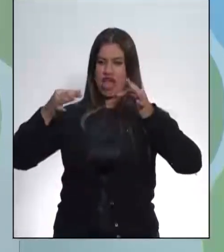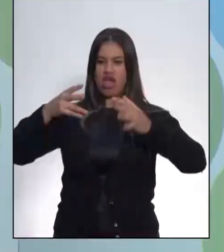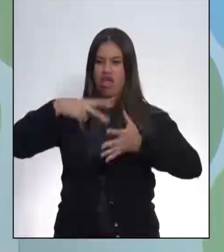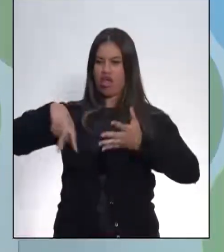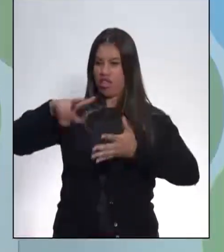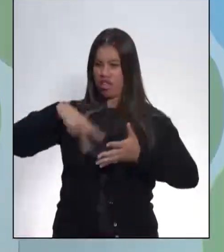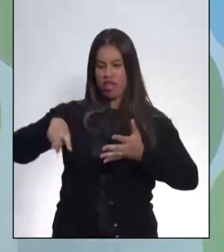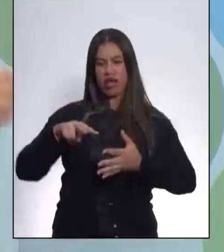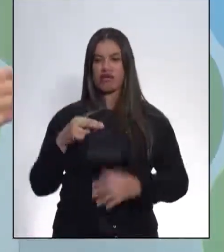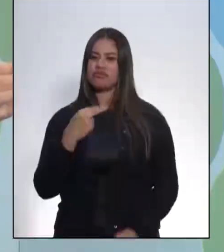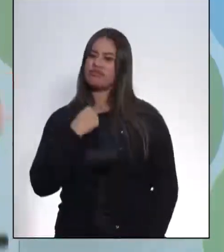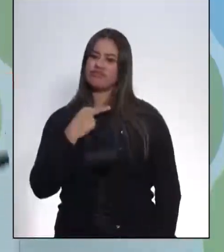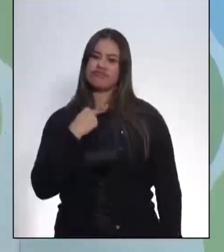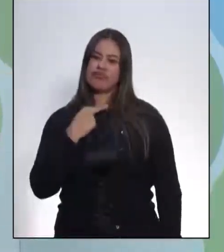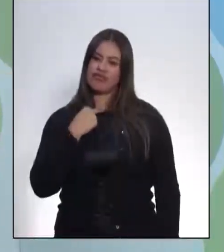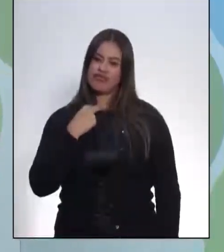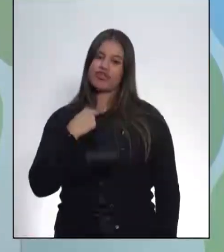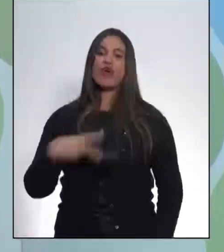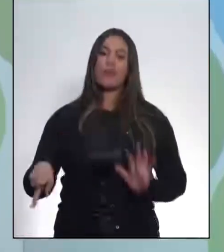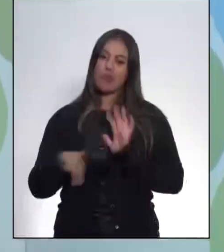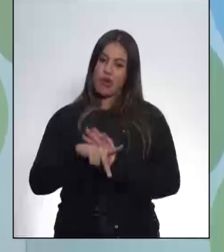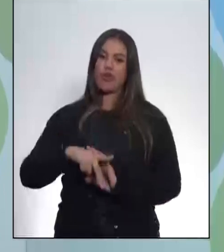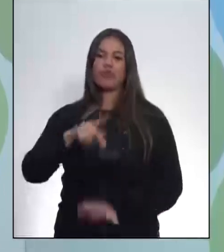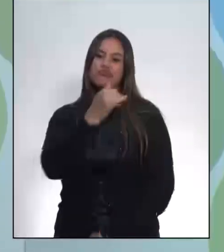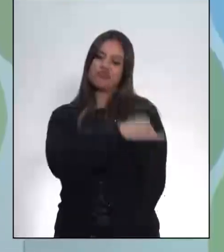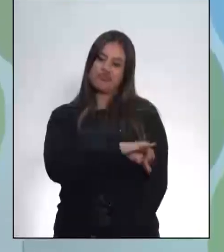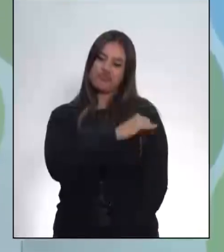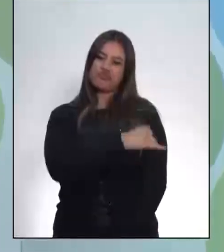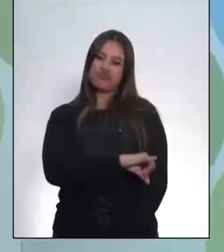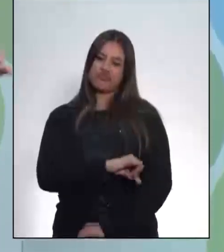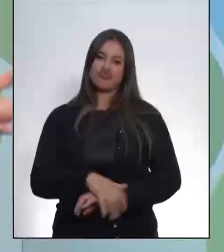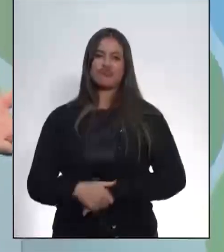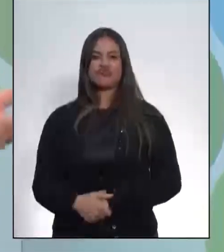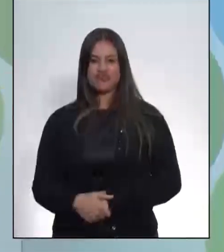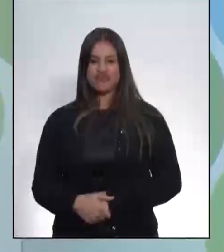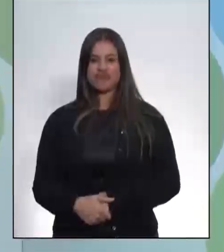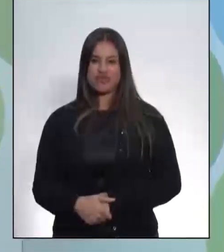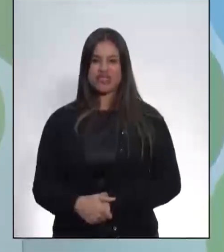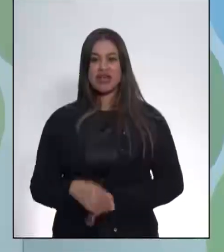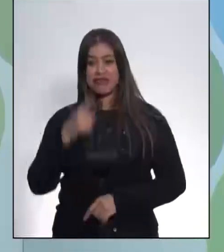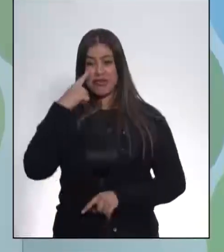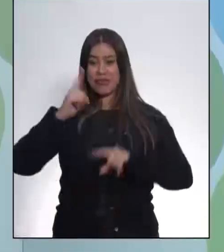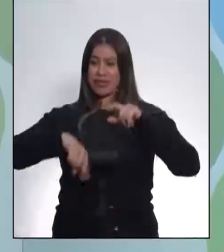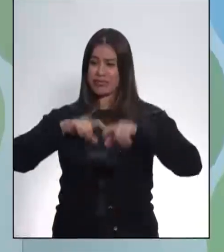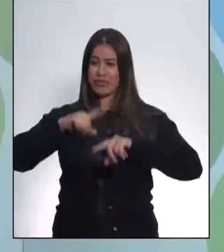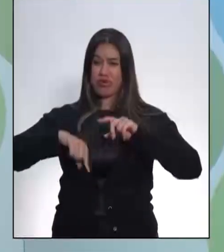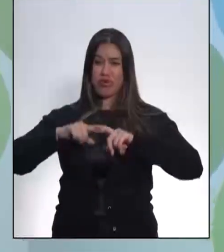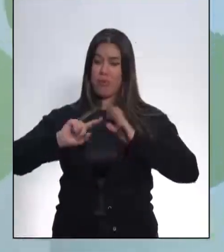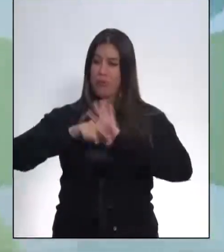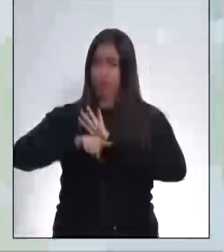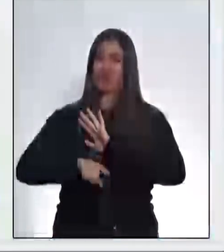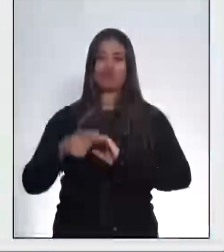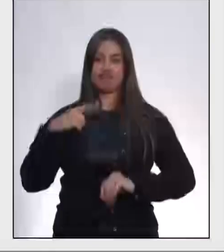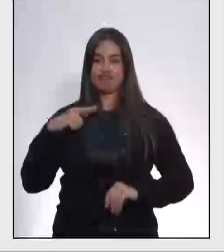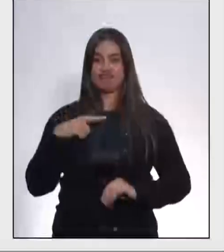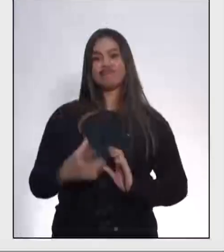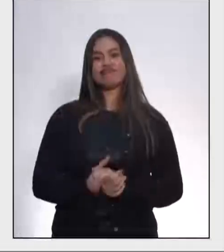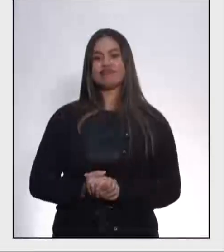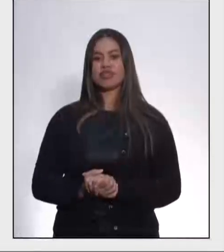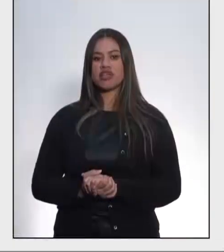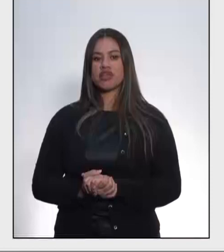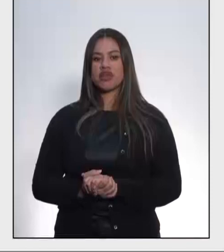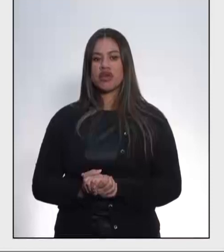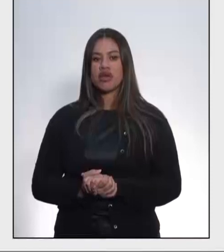carioca. Patrimônio material, patrimônio imaterial. É bem amplo o patrimônio imaterial. Vamos ler uma questão? Vamos lá? O